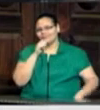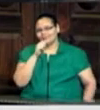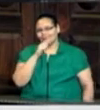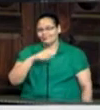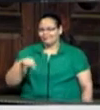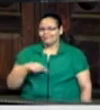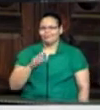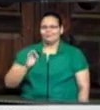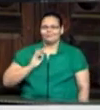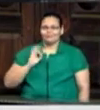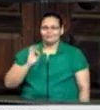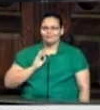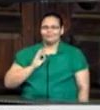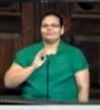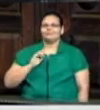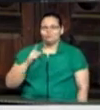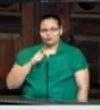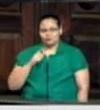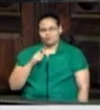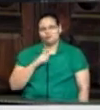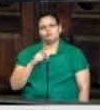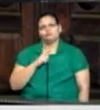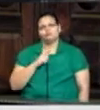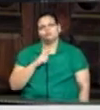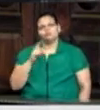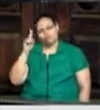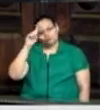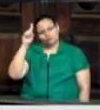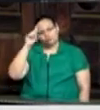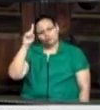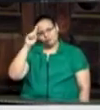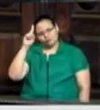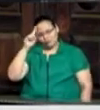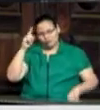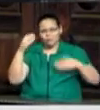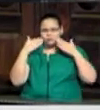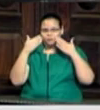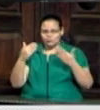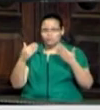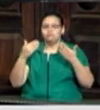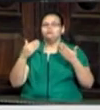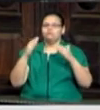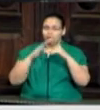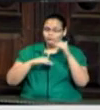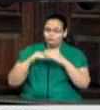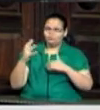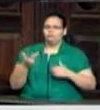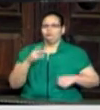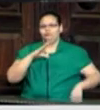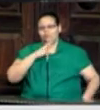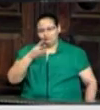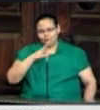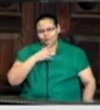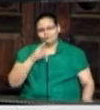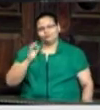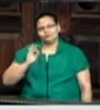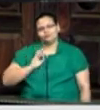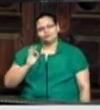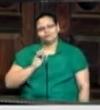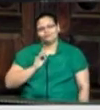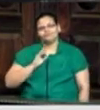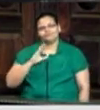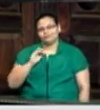nossos policiais que estão na ponta, que a todo dia demonstram competência e coragem, a Polícia Civil